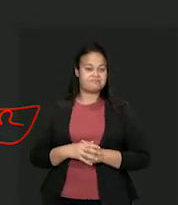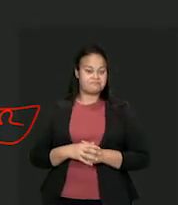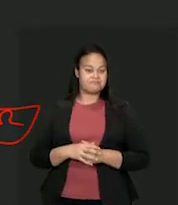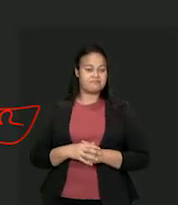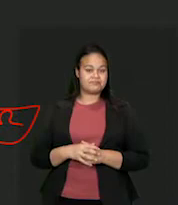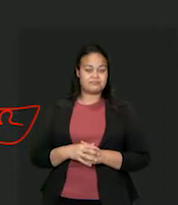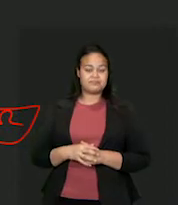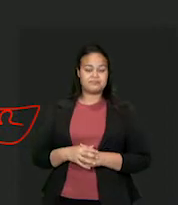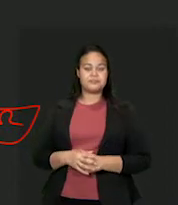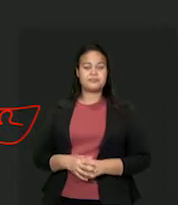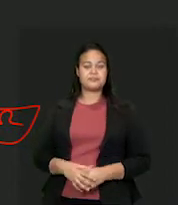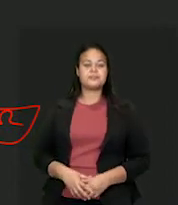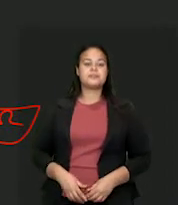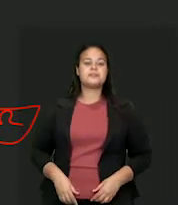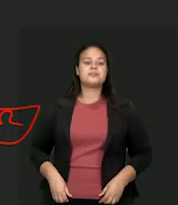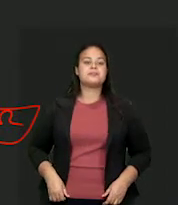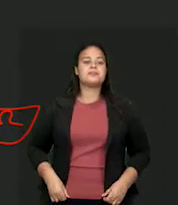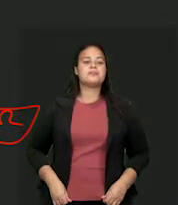equivalente.